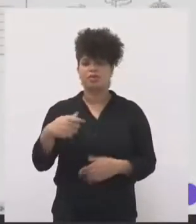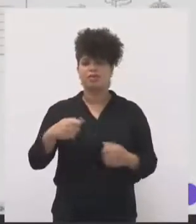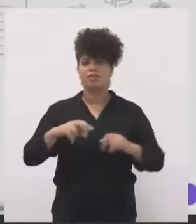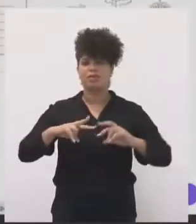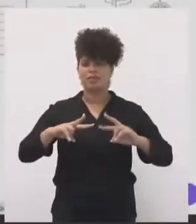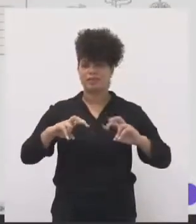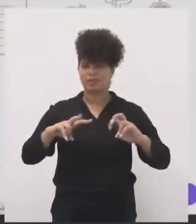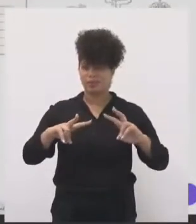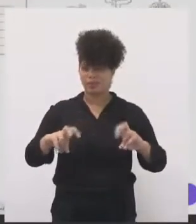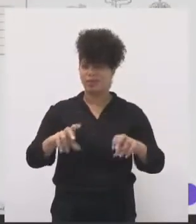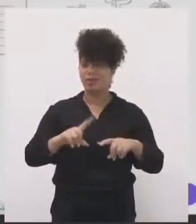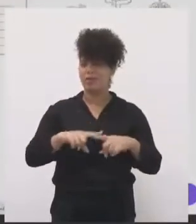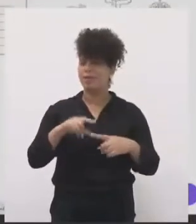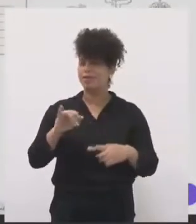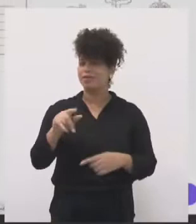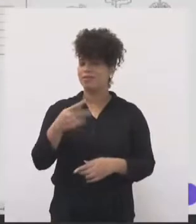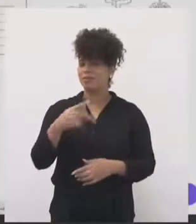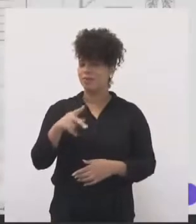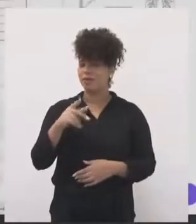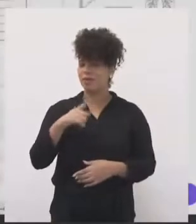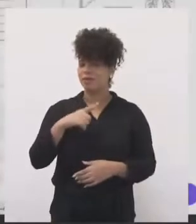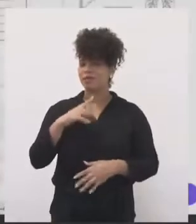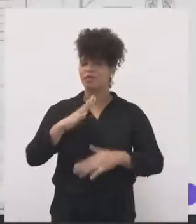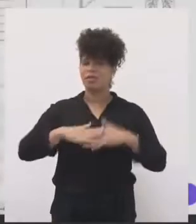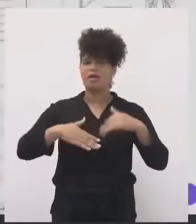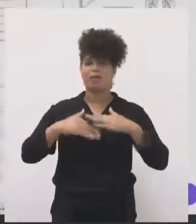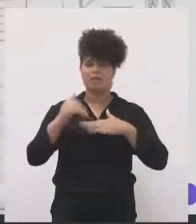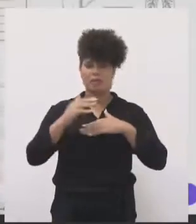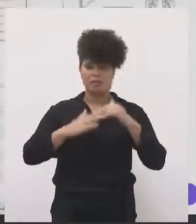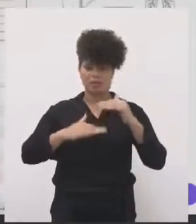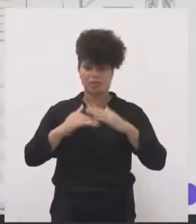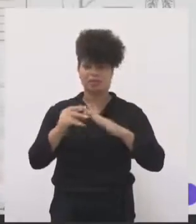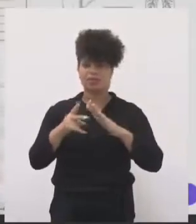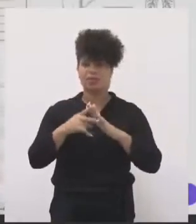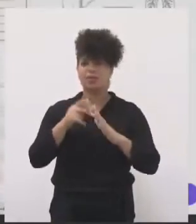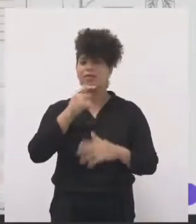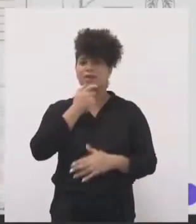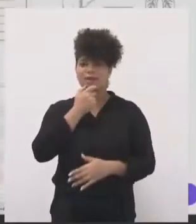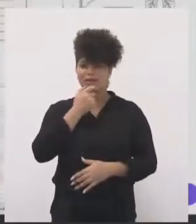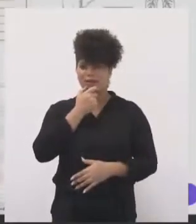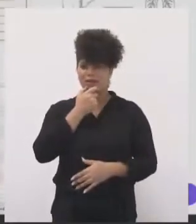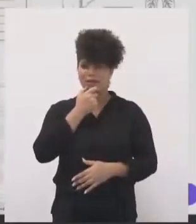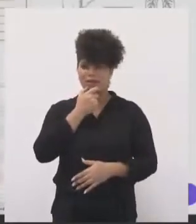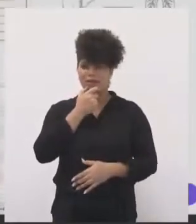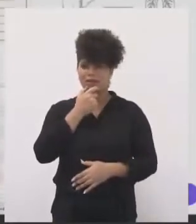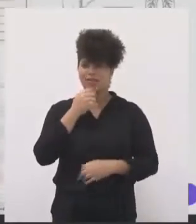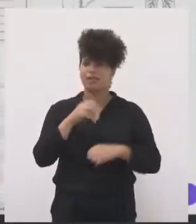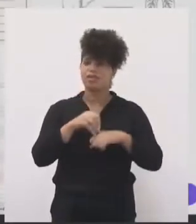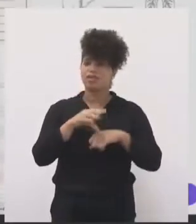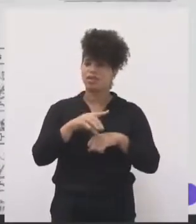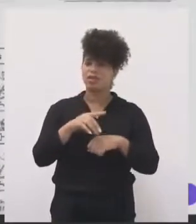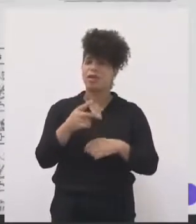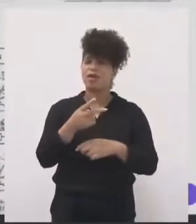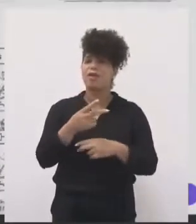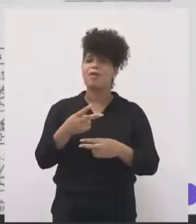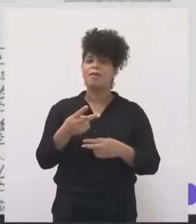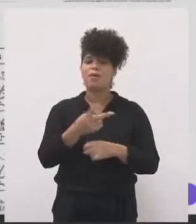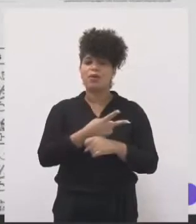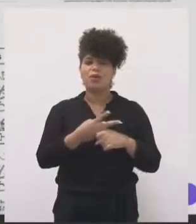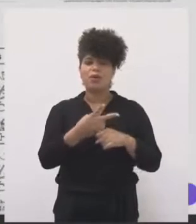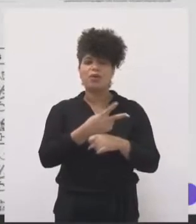explorar. Agora, se o professor tiver uma certa habilidade com inglês, aí eu sugiro também que faça uma busca em inglês,